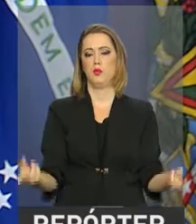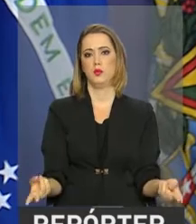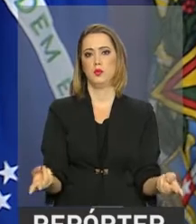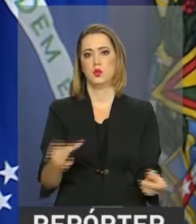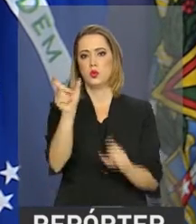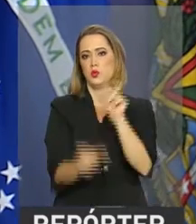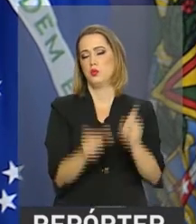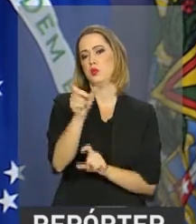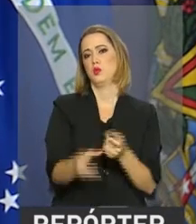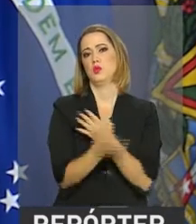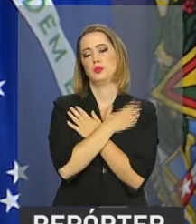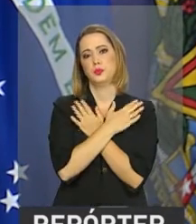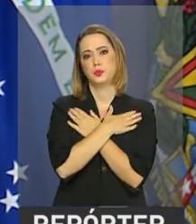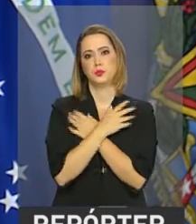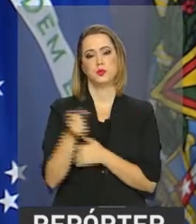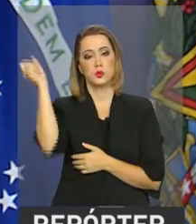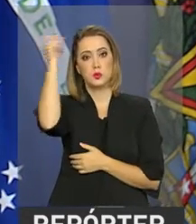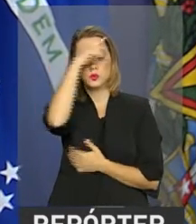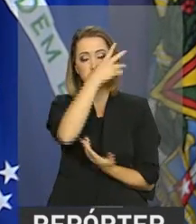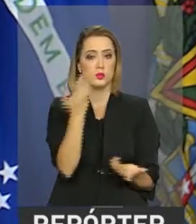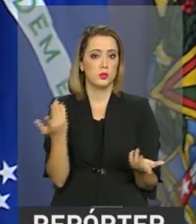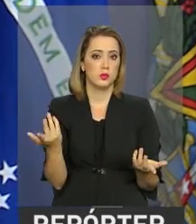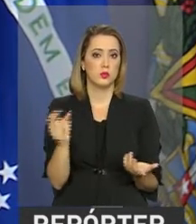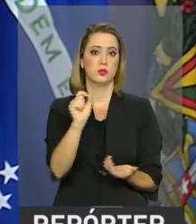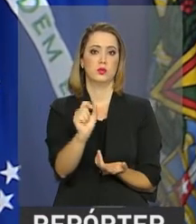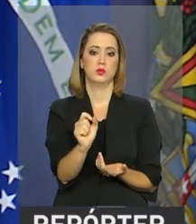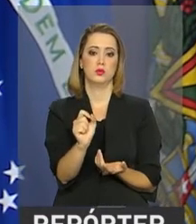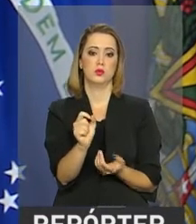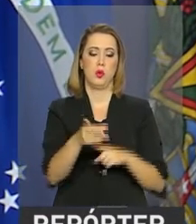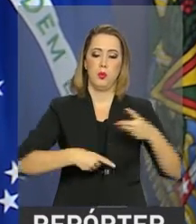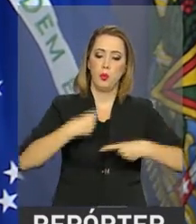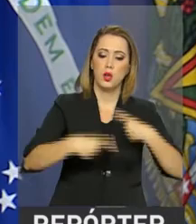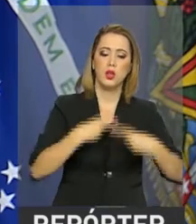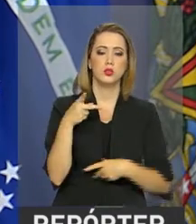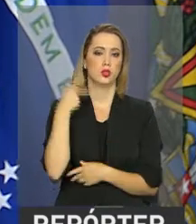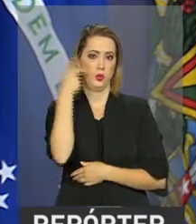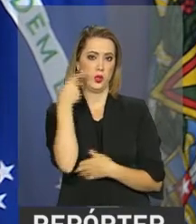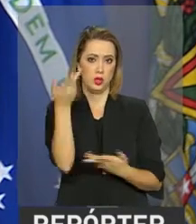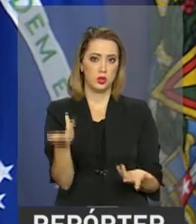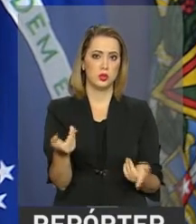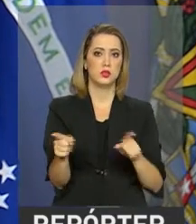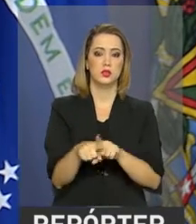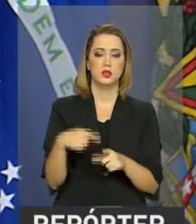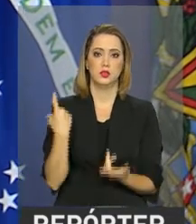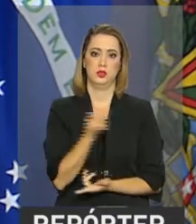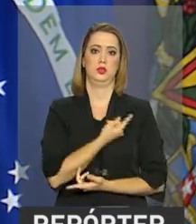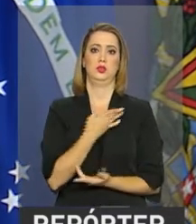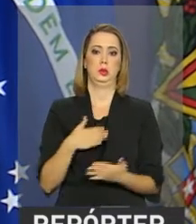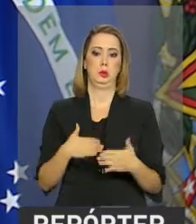desempregados é dificuldades muitas vezes de natureza é política mas que ao invés de nos é